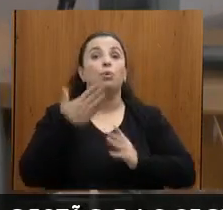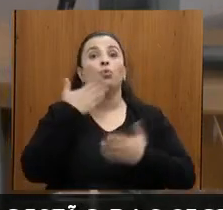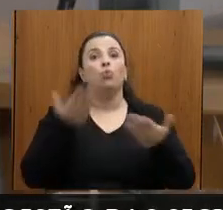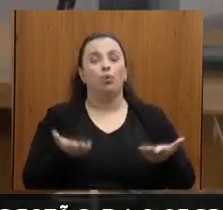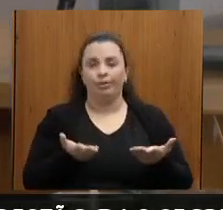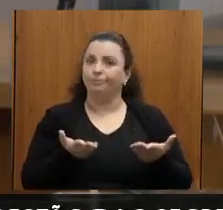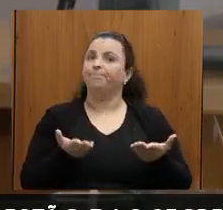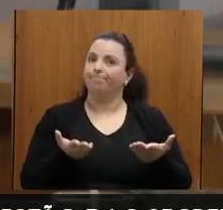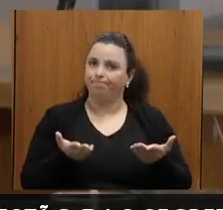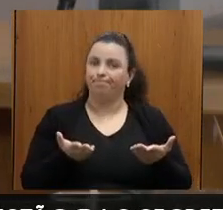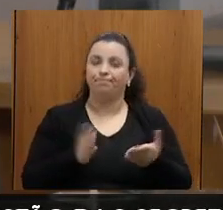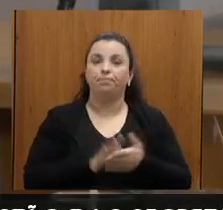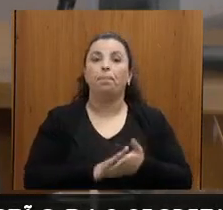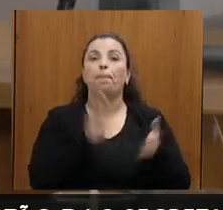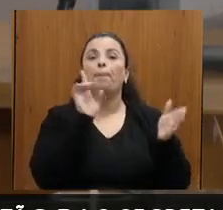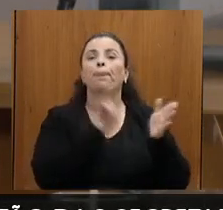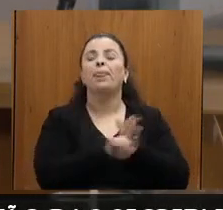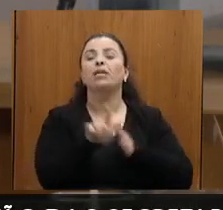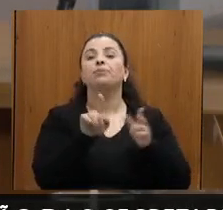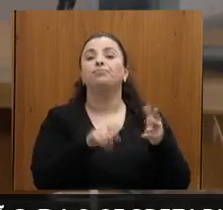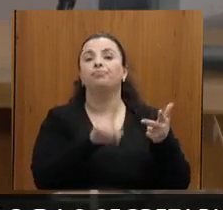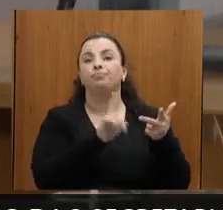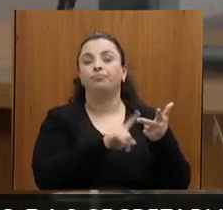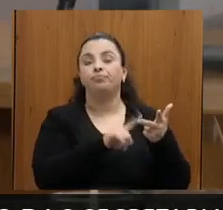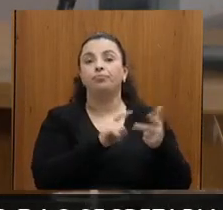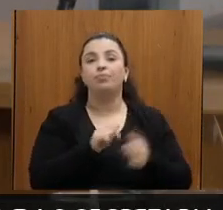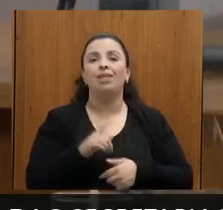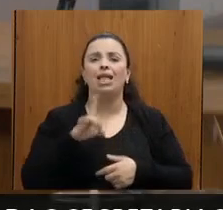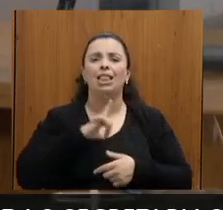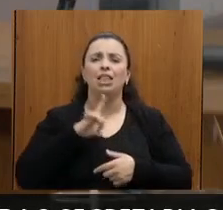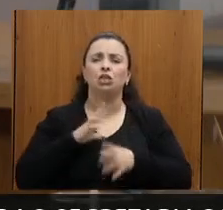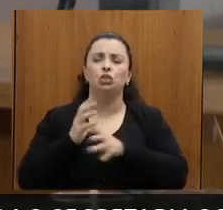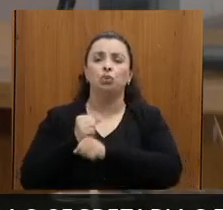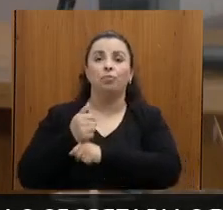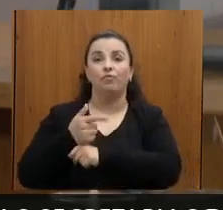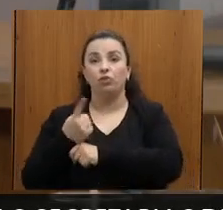Cerca de 21 sindicalistas no Estado de Minas Gerais